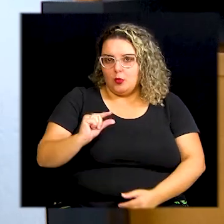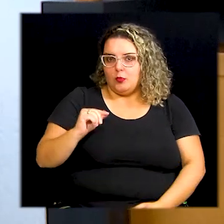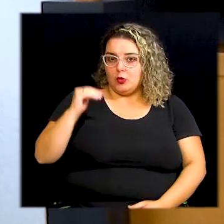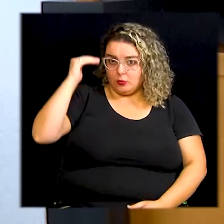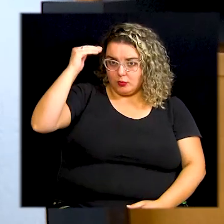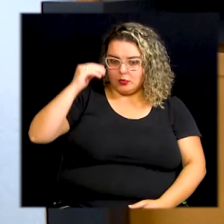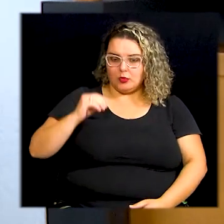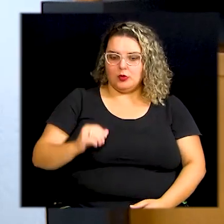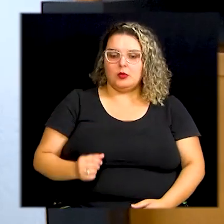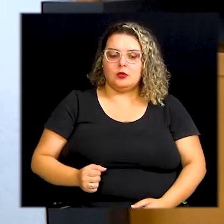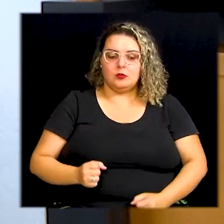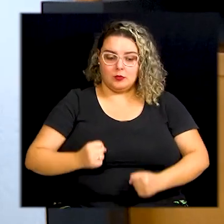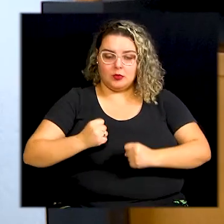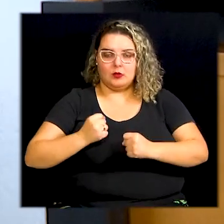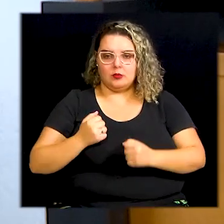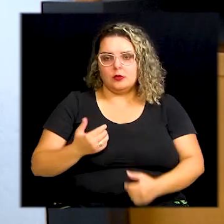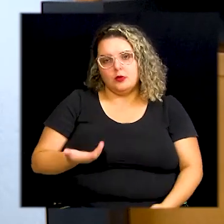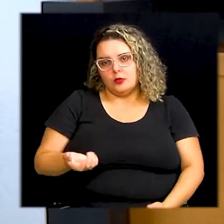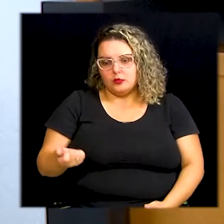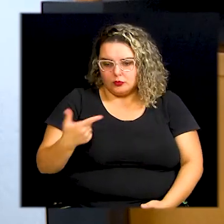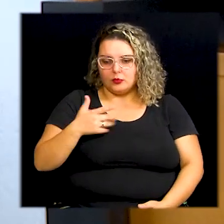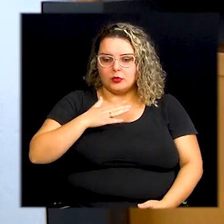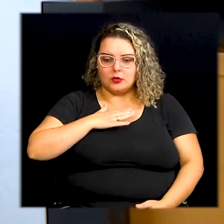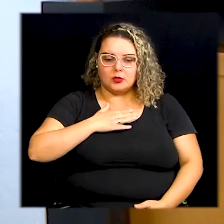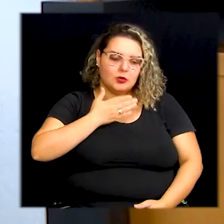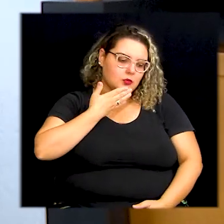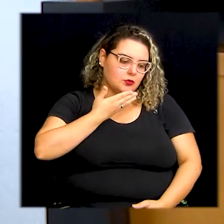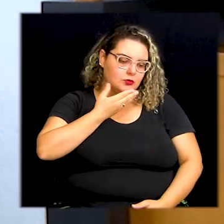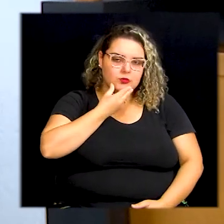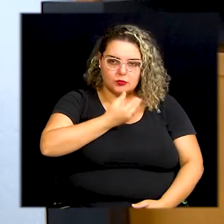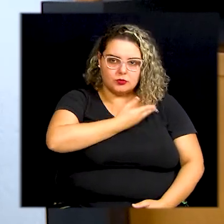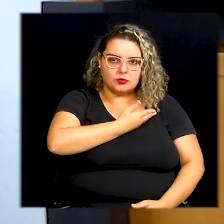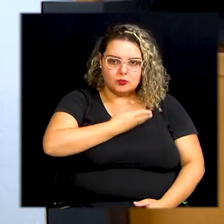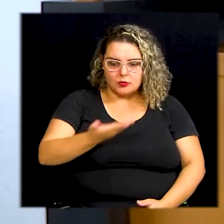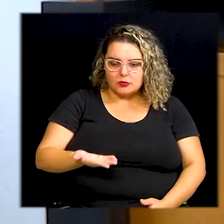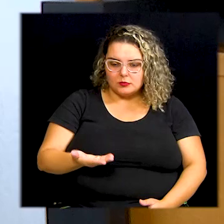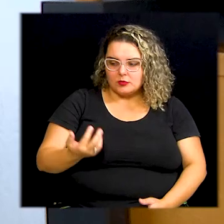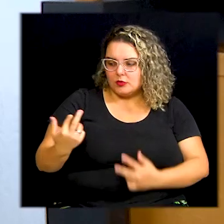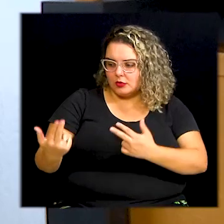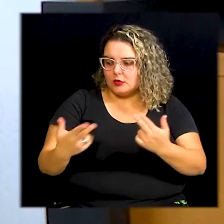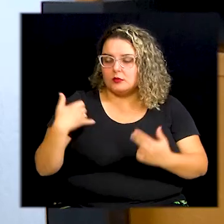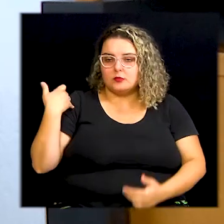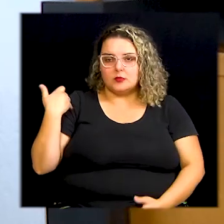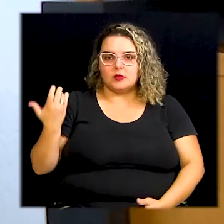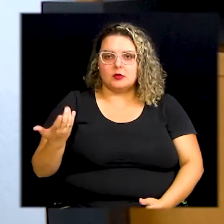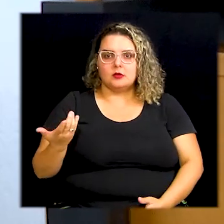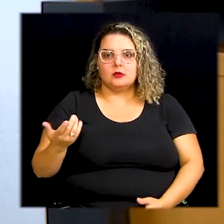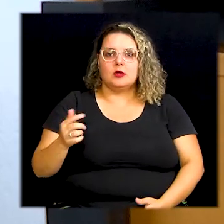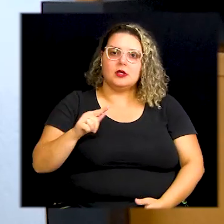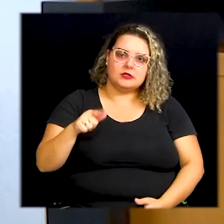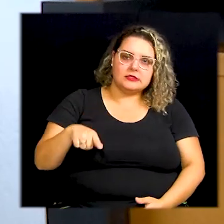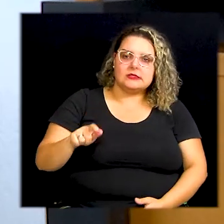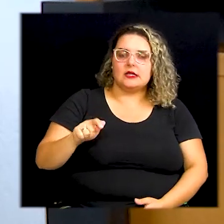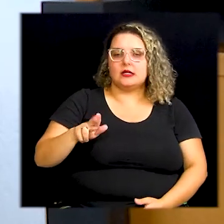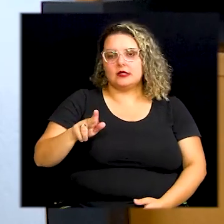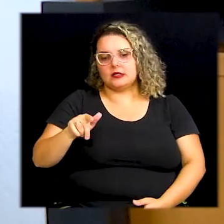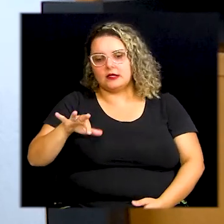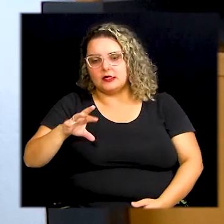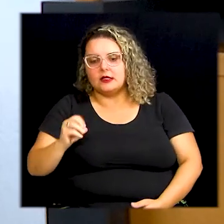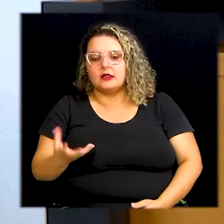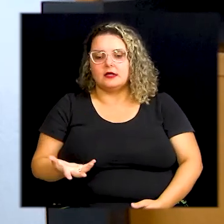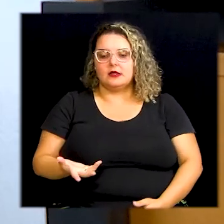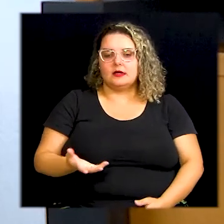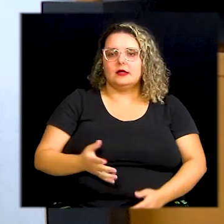alto, um pouquinho mais forte que os outros meninos da minha idade, né? Alguns amigos meus. E aí o pessoal colocava eu de zagueiro.